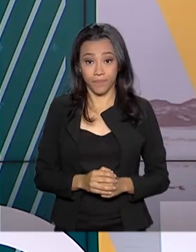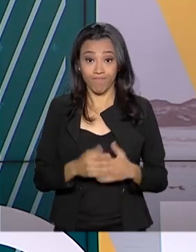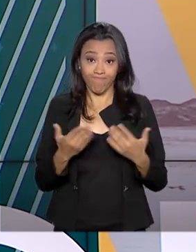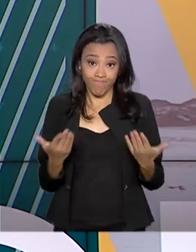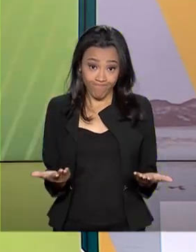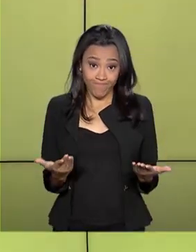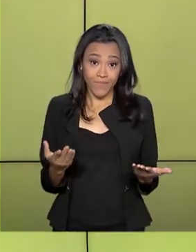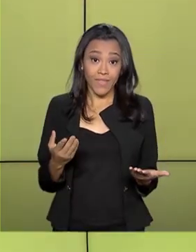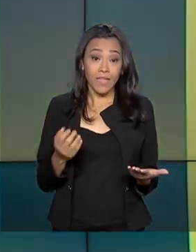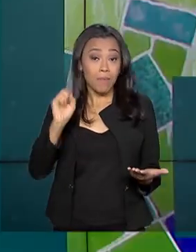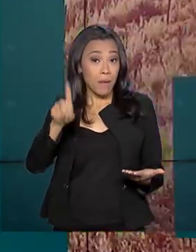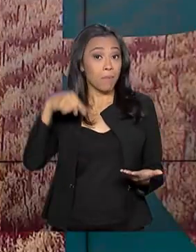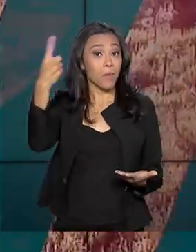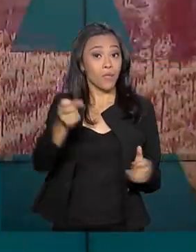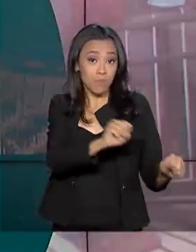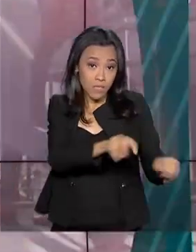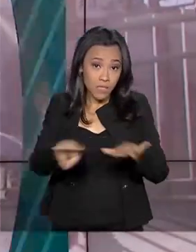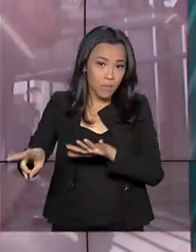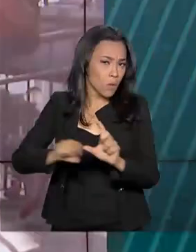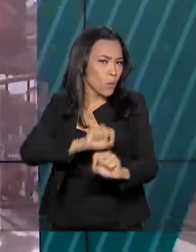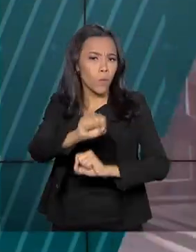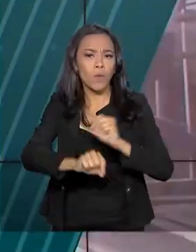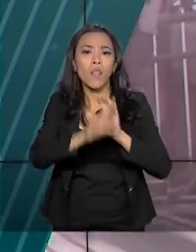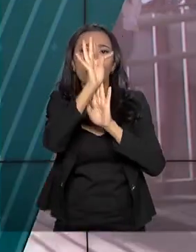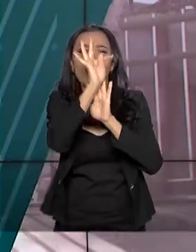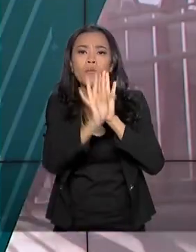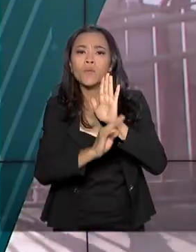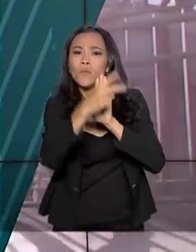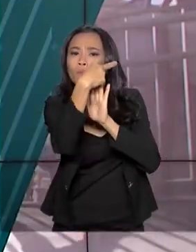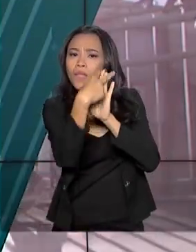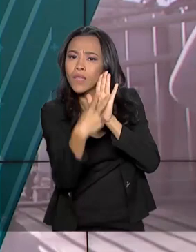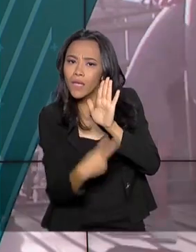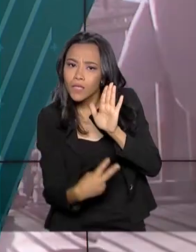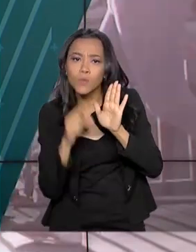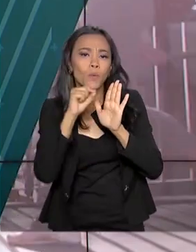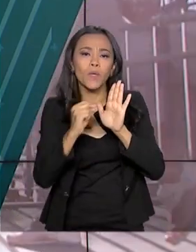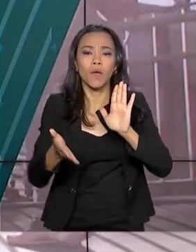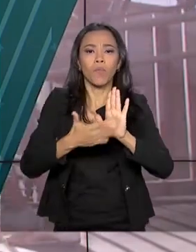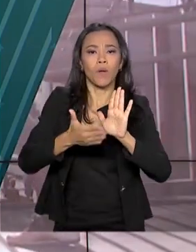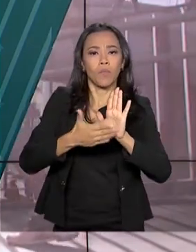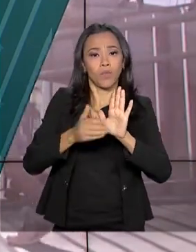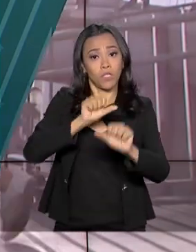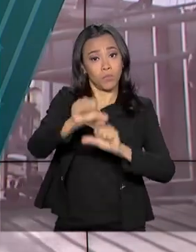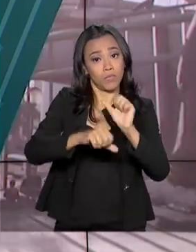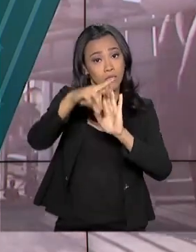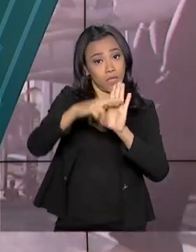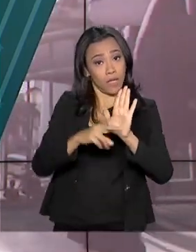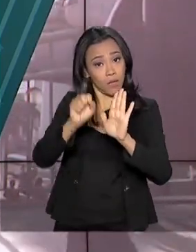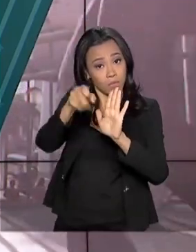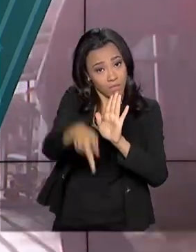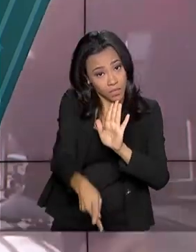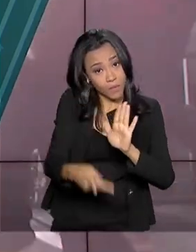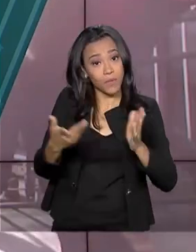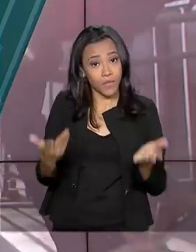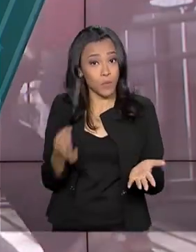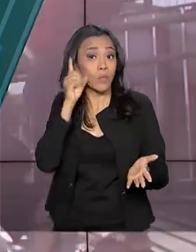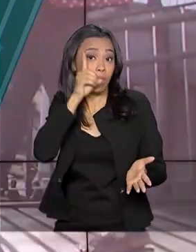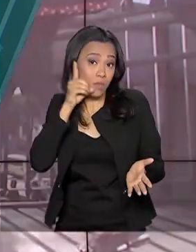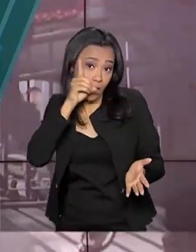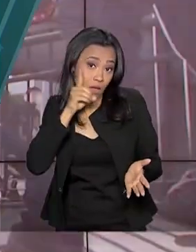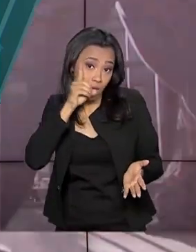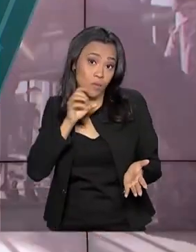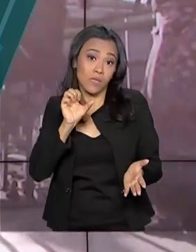E ficou para a semana que vem a leitura do texto do relator da reforma da Previdência, o deputado Samuel Moreira.